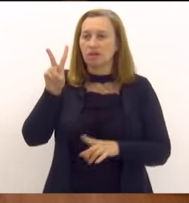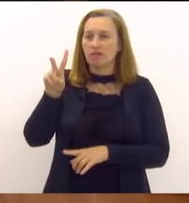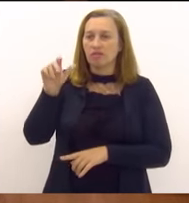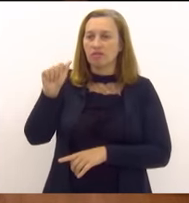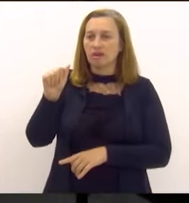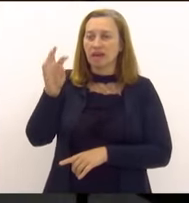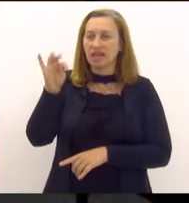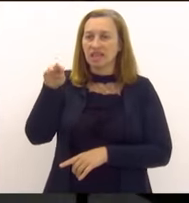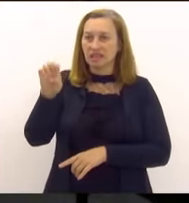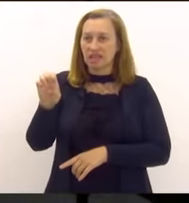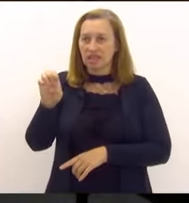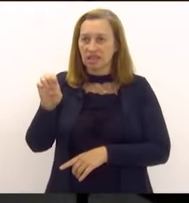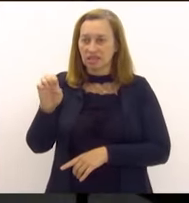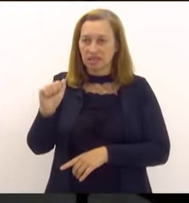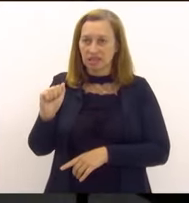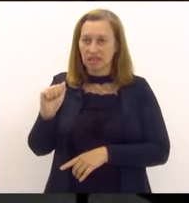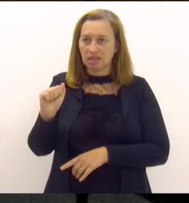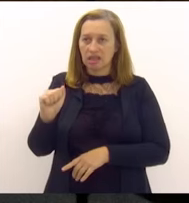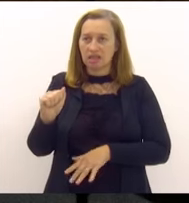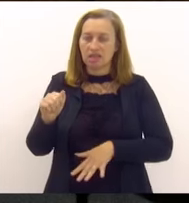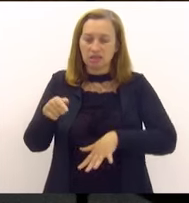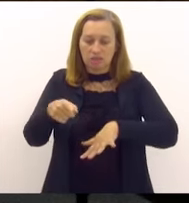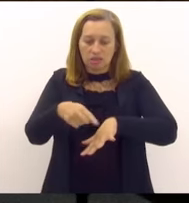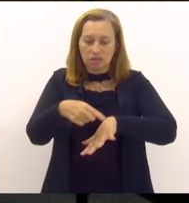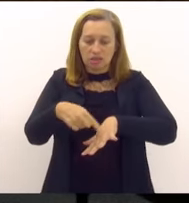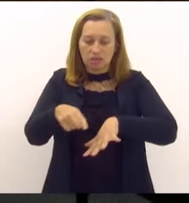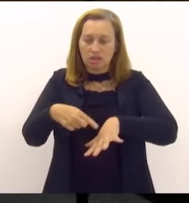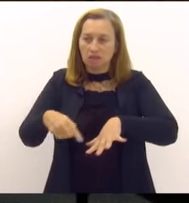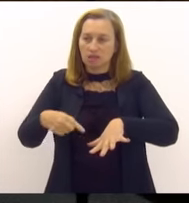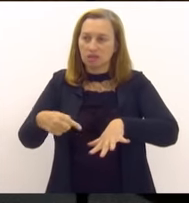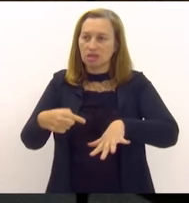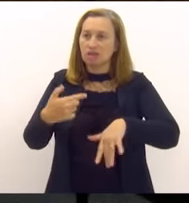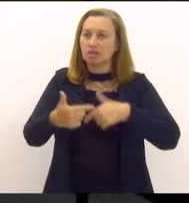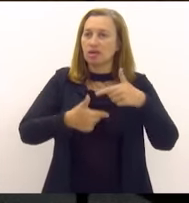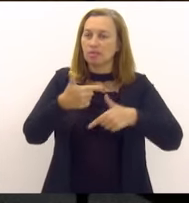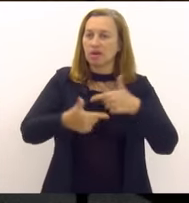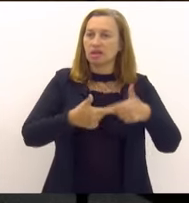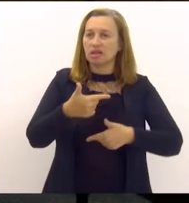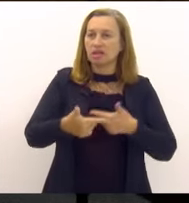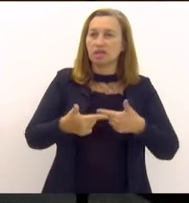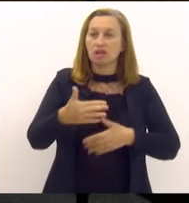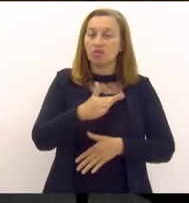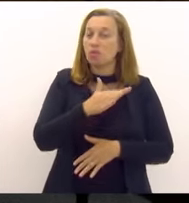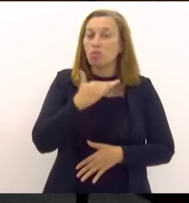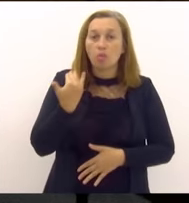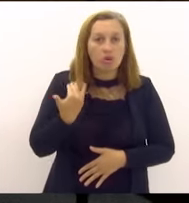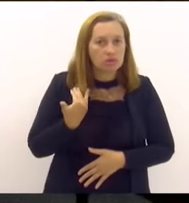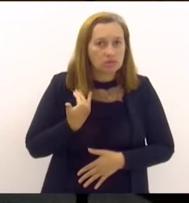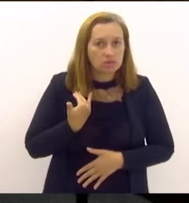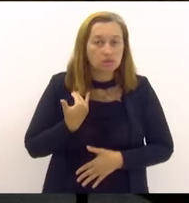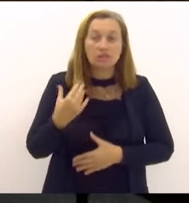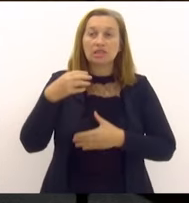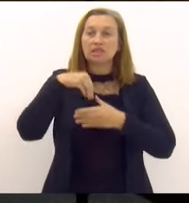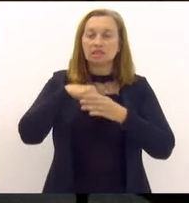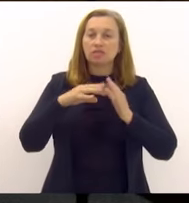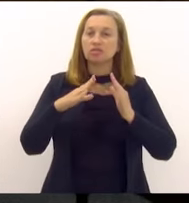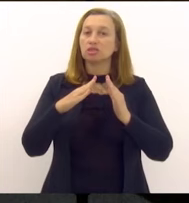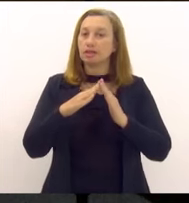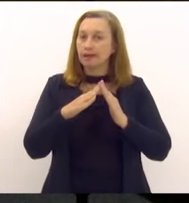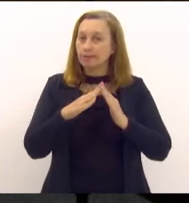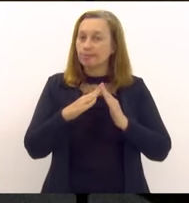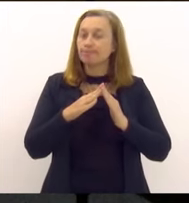de unha, conhecida como Fabinha, de 37 anos, foi brutalmente assassinada dentro da sua